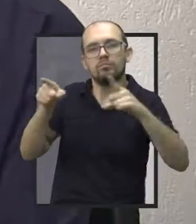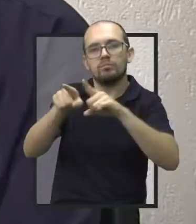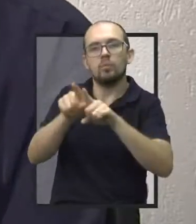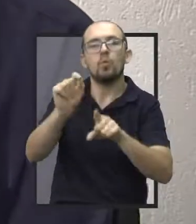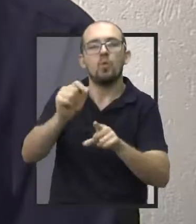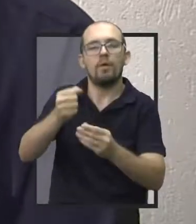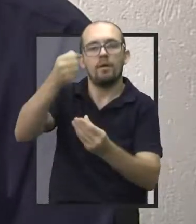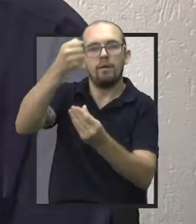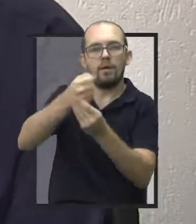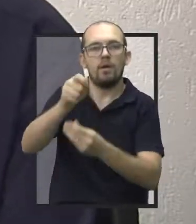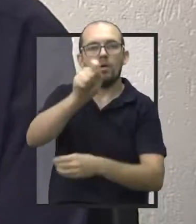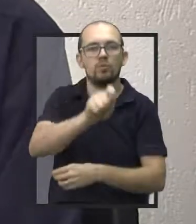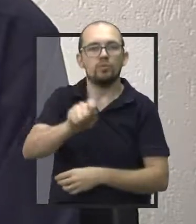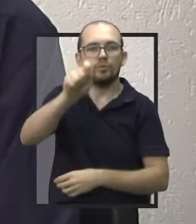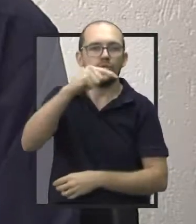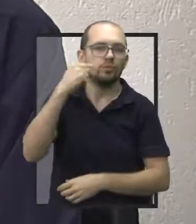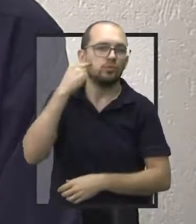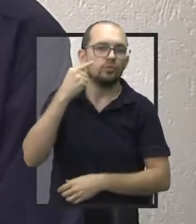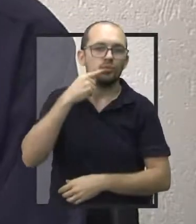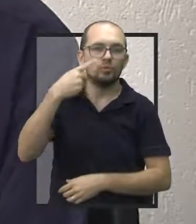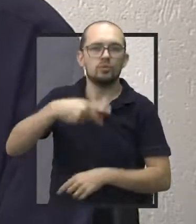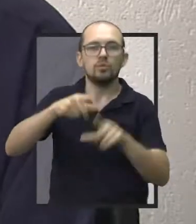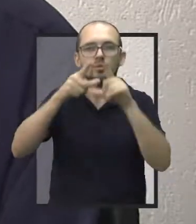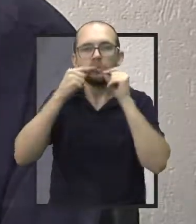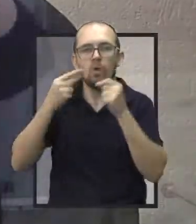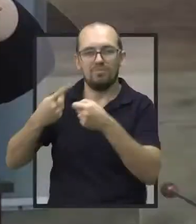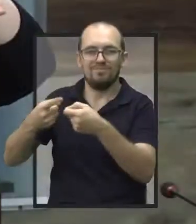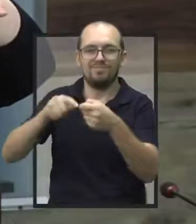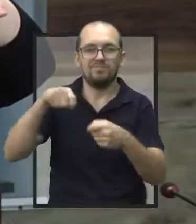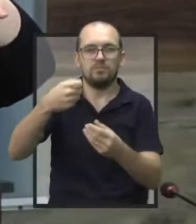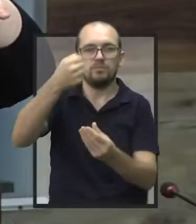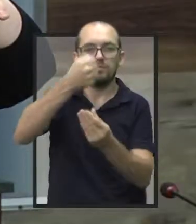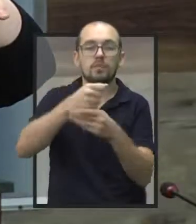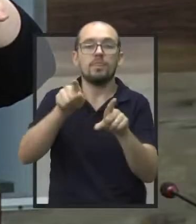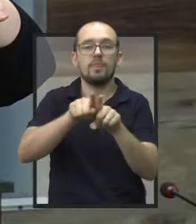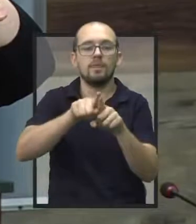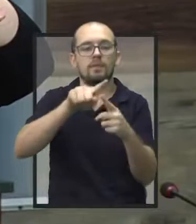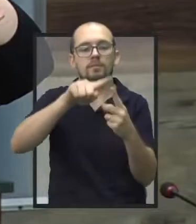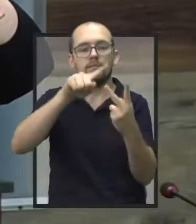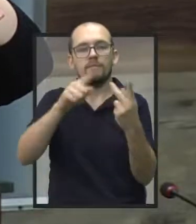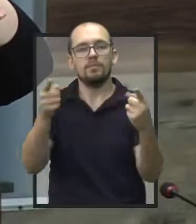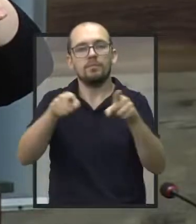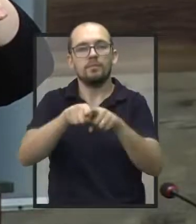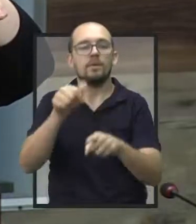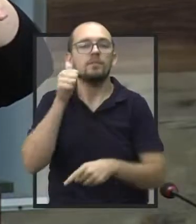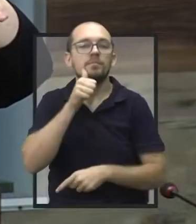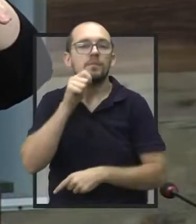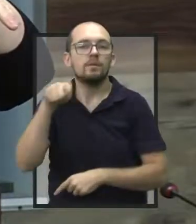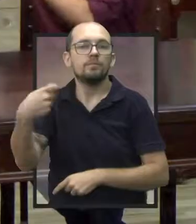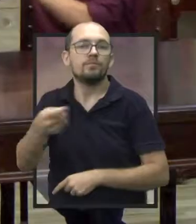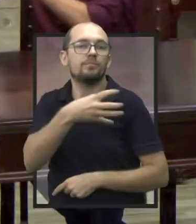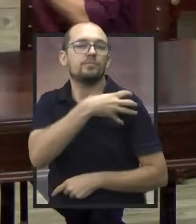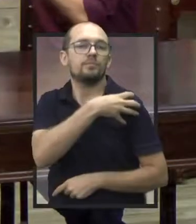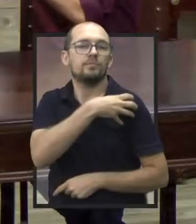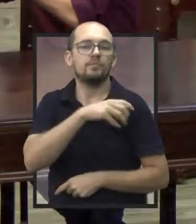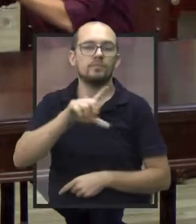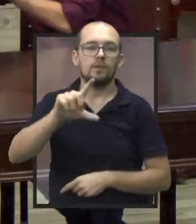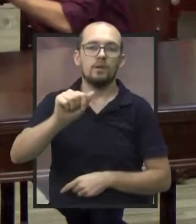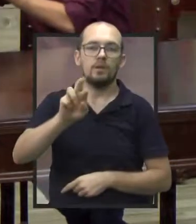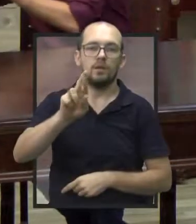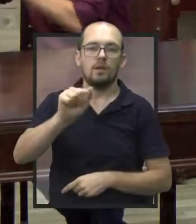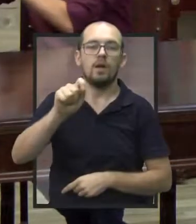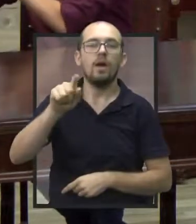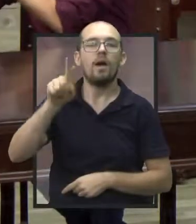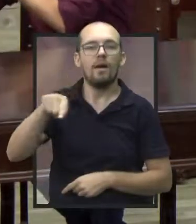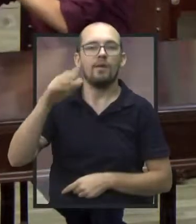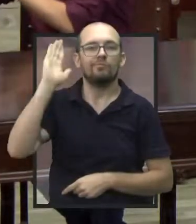de surdos de jaú e da nossa região e da sua do sega largo ante junho quando ela esteve aqui já houve no recinto da